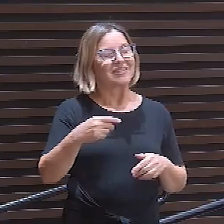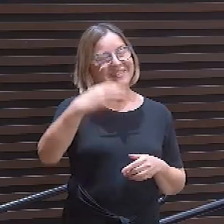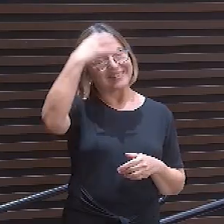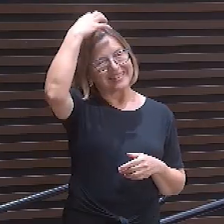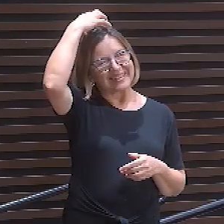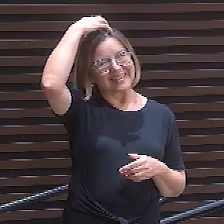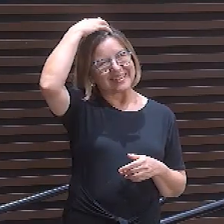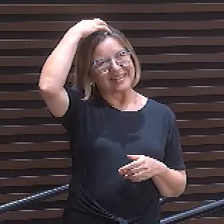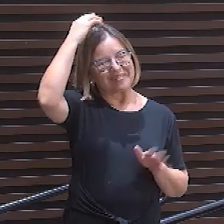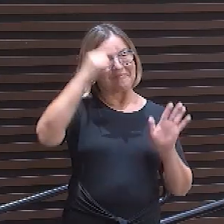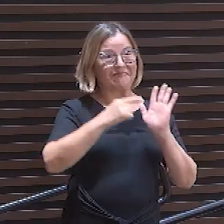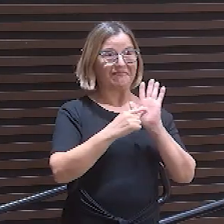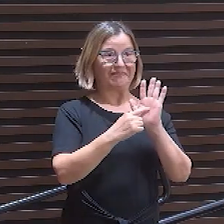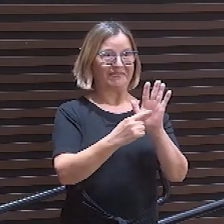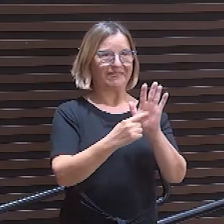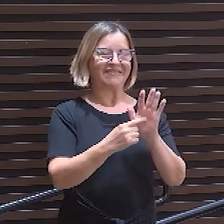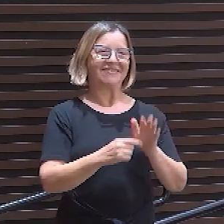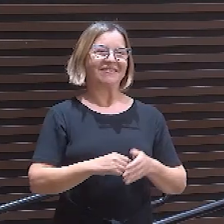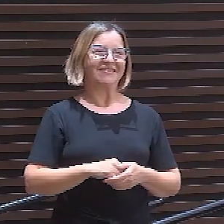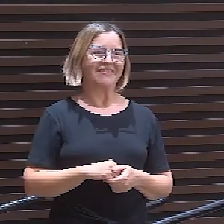majestosa expressão.